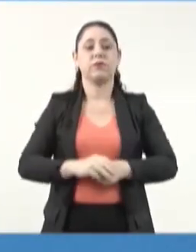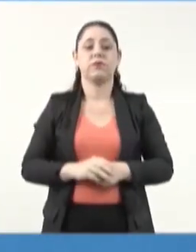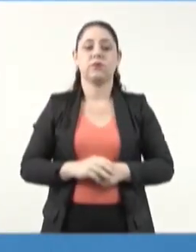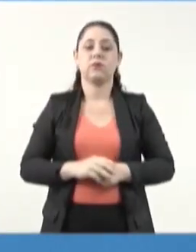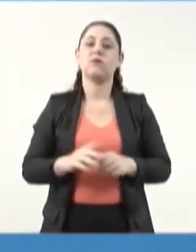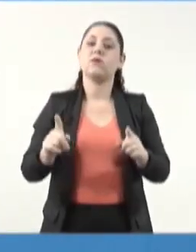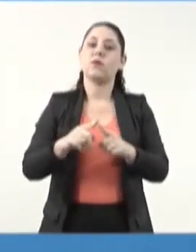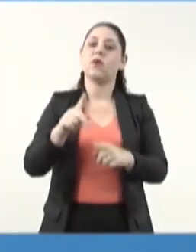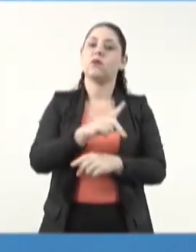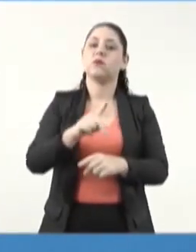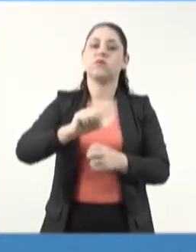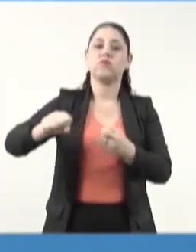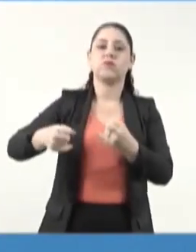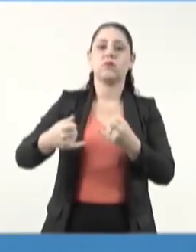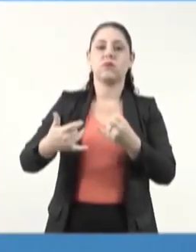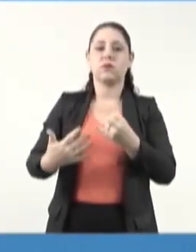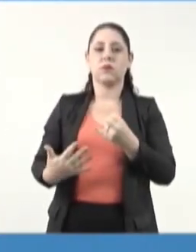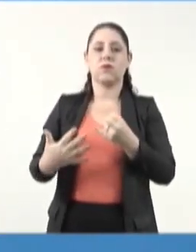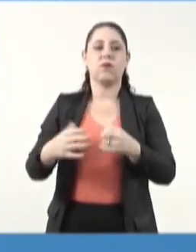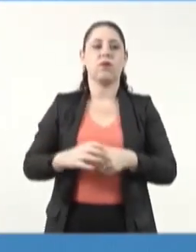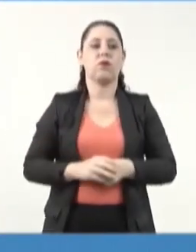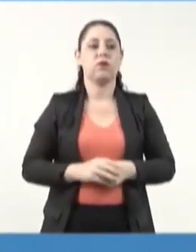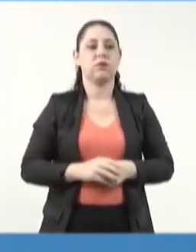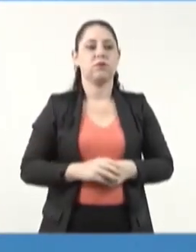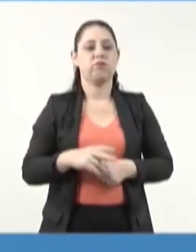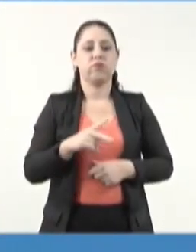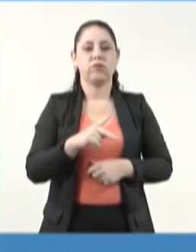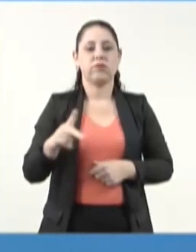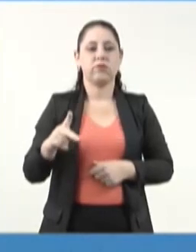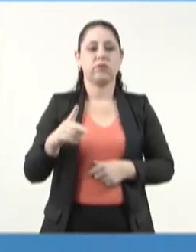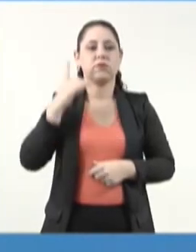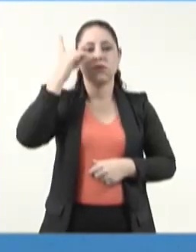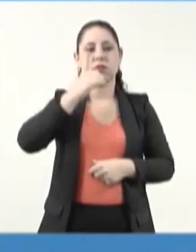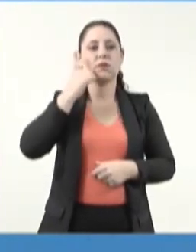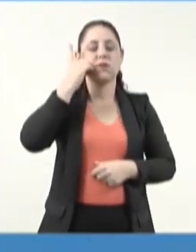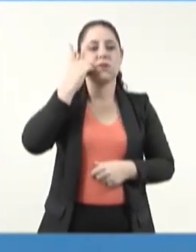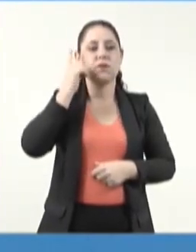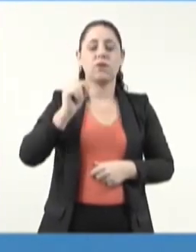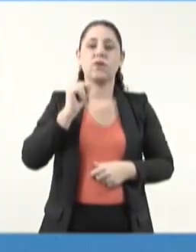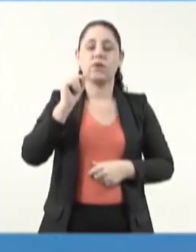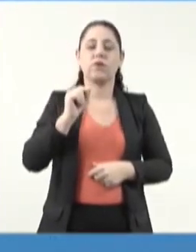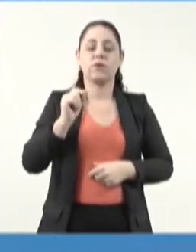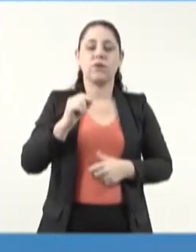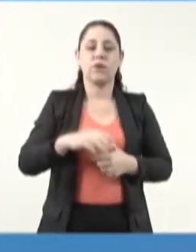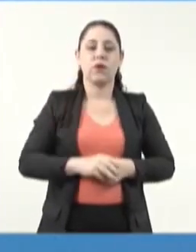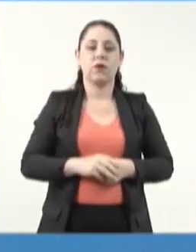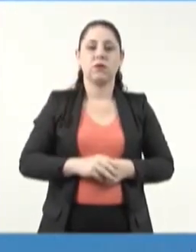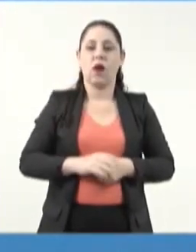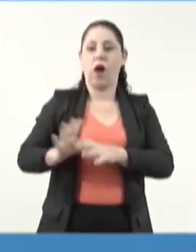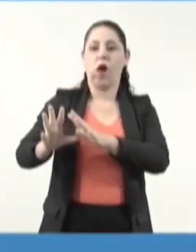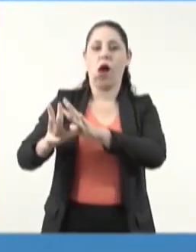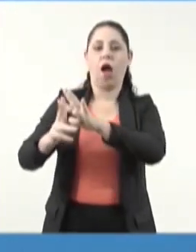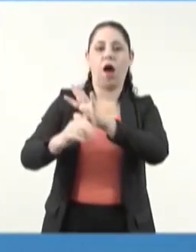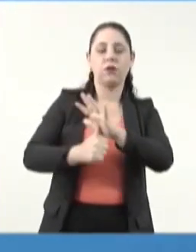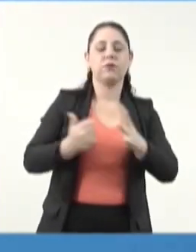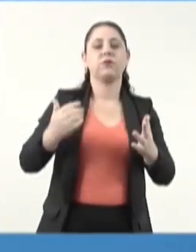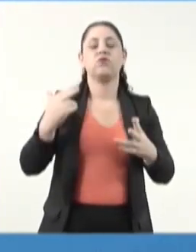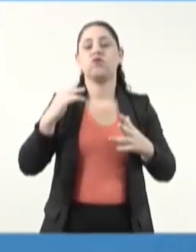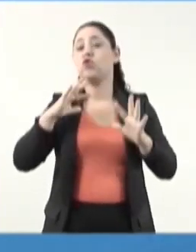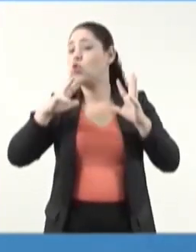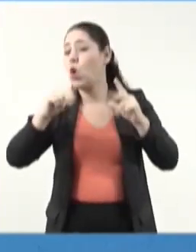Registra, senhor presidente, como justificativa, senhor presidente, senhores deputados, que roubam tudo, gado, carneiro,